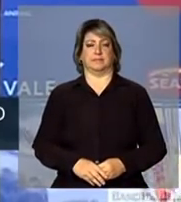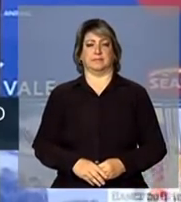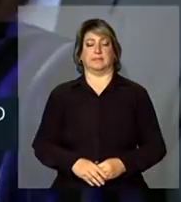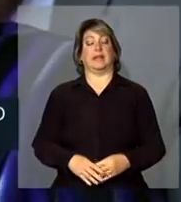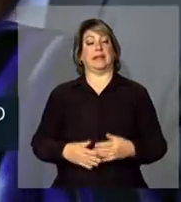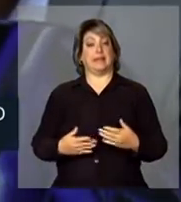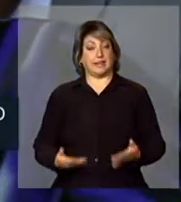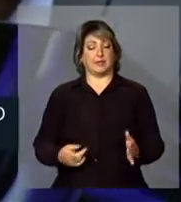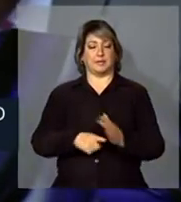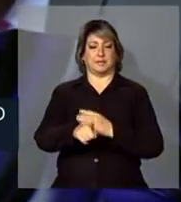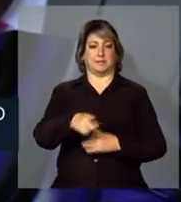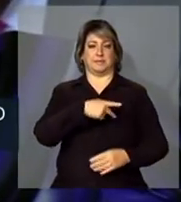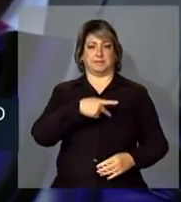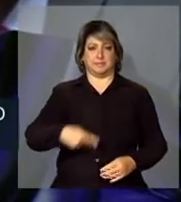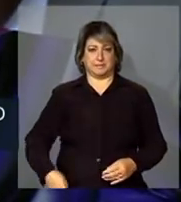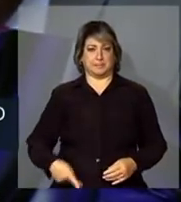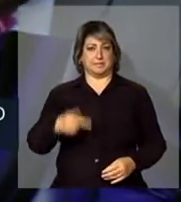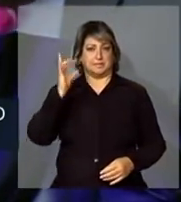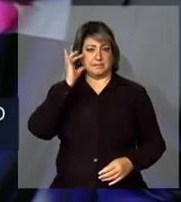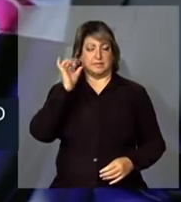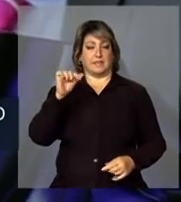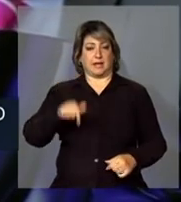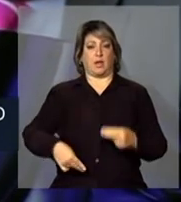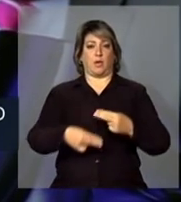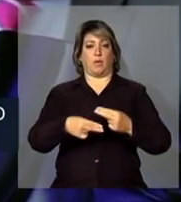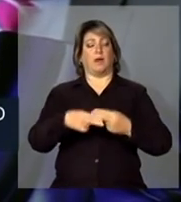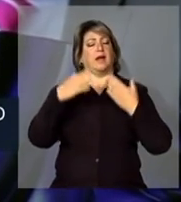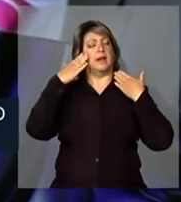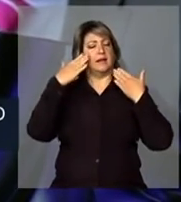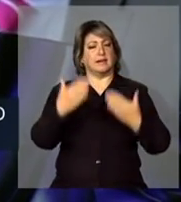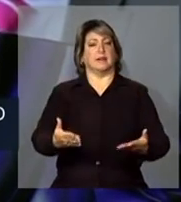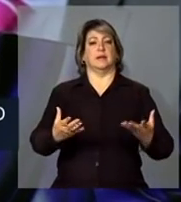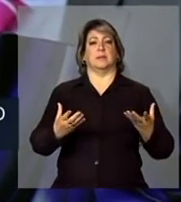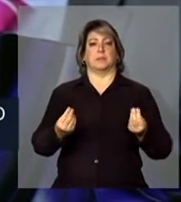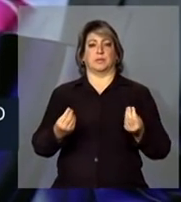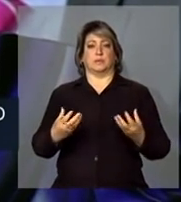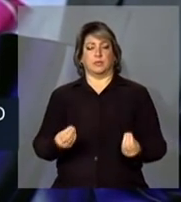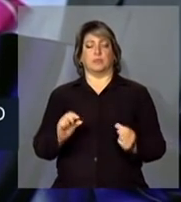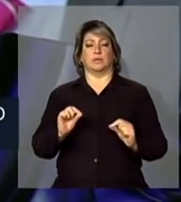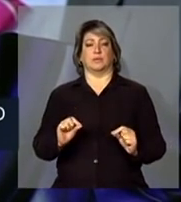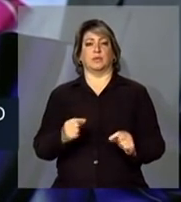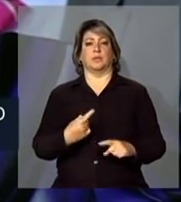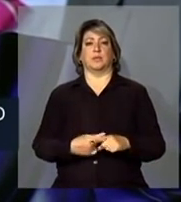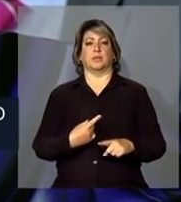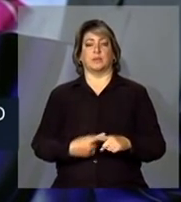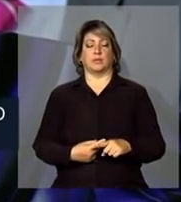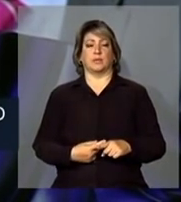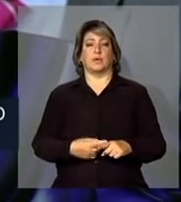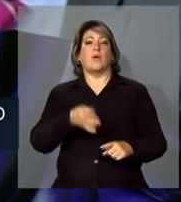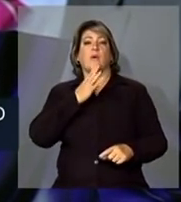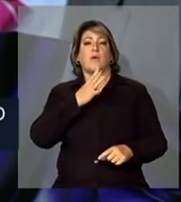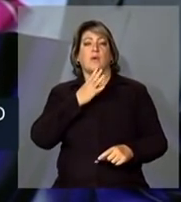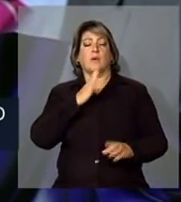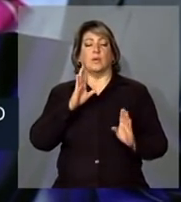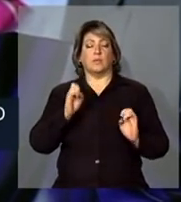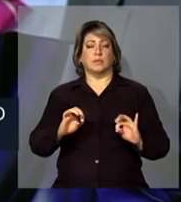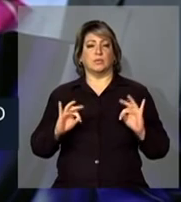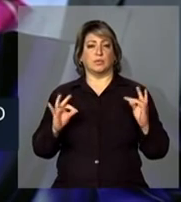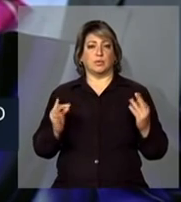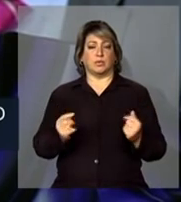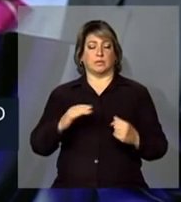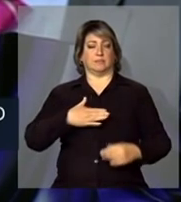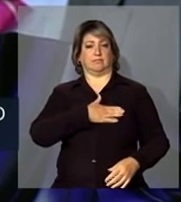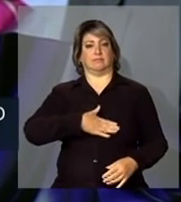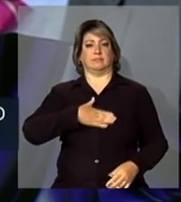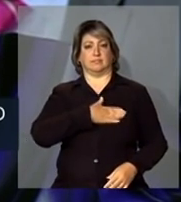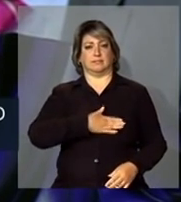Enfim, senhora presidenta, Uberaba está agradecida e reconhecida por tudo, mas especialmente pela